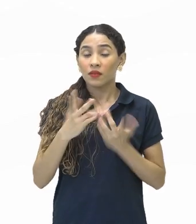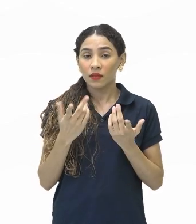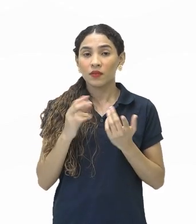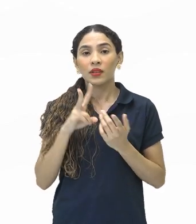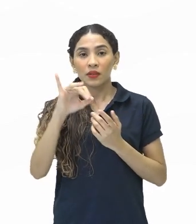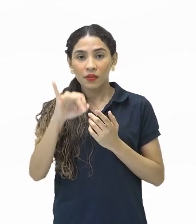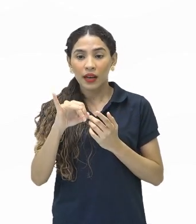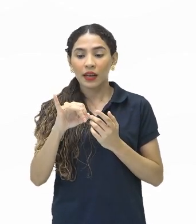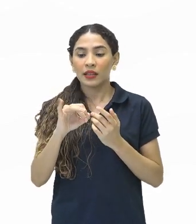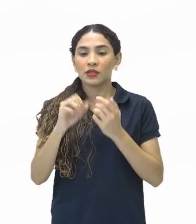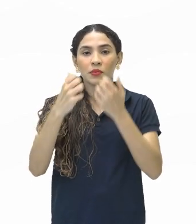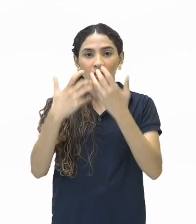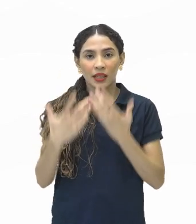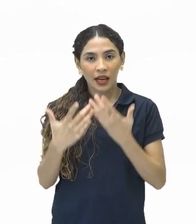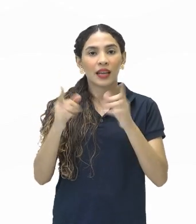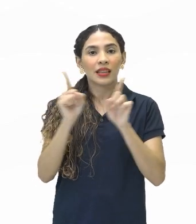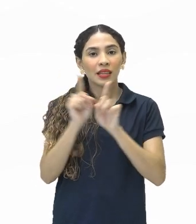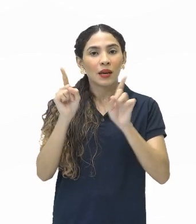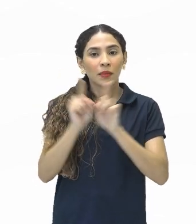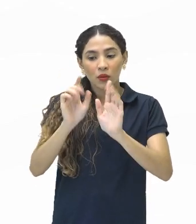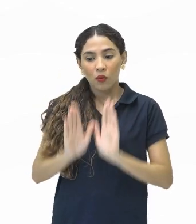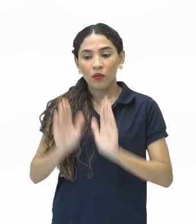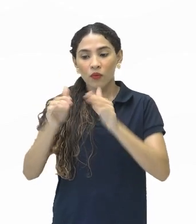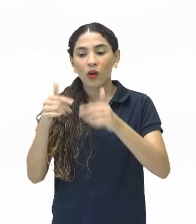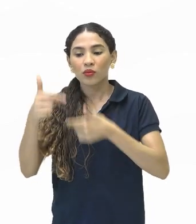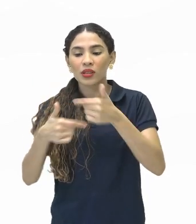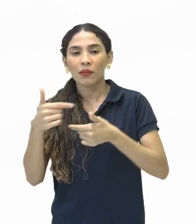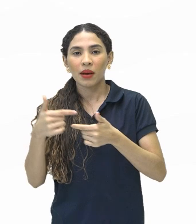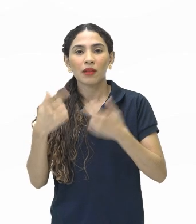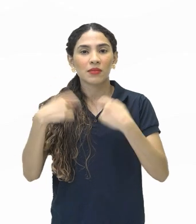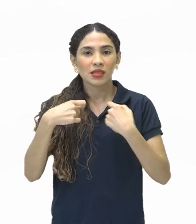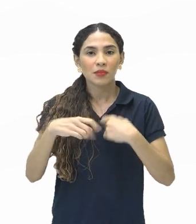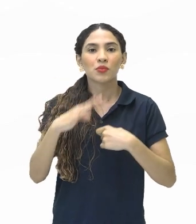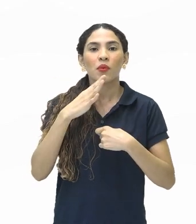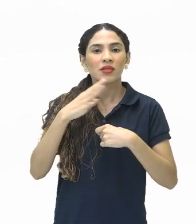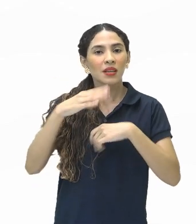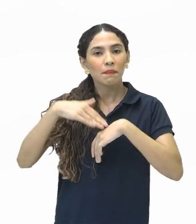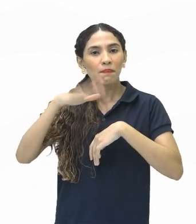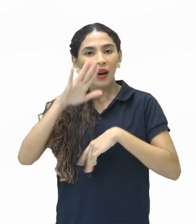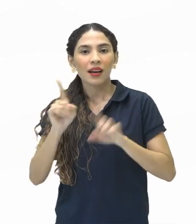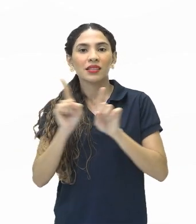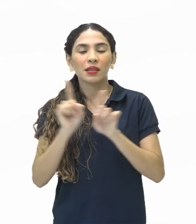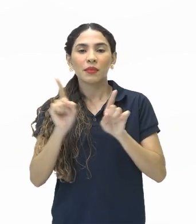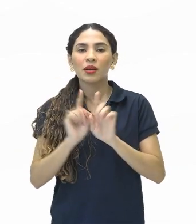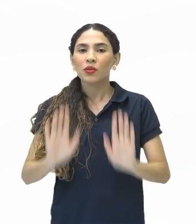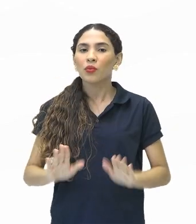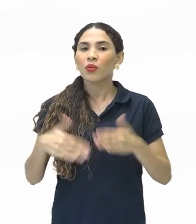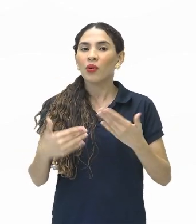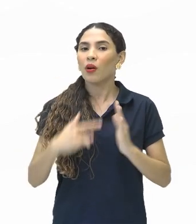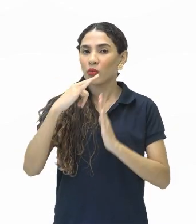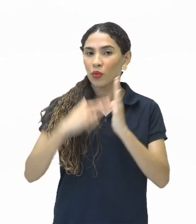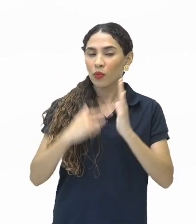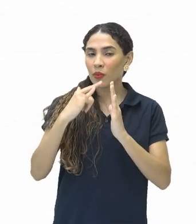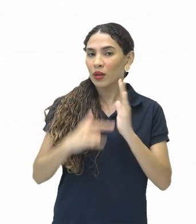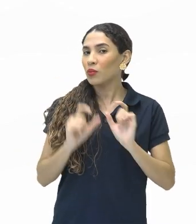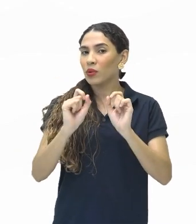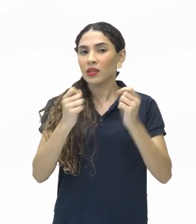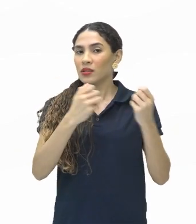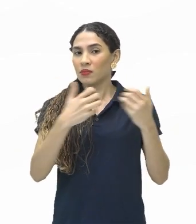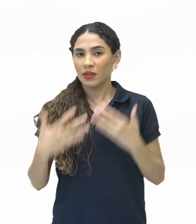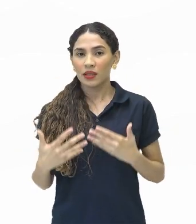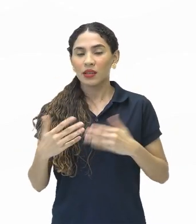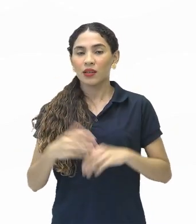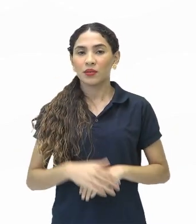questão do trabalho. Precisamos conhecer mais, né? Conhecer quais são esses documentos, o que eles